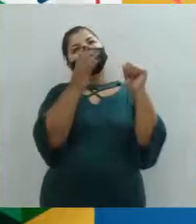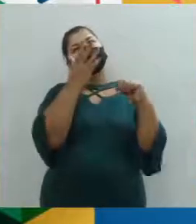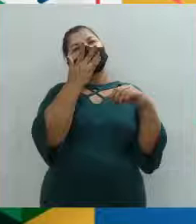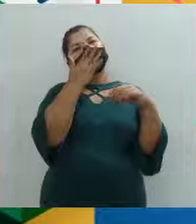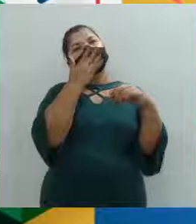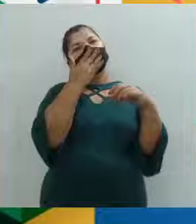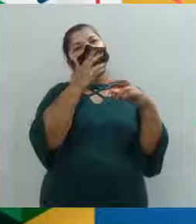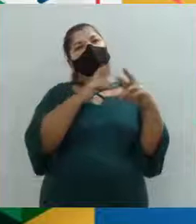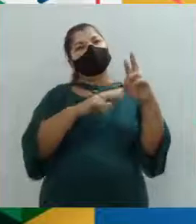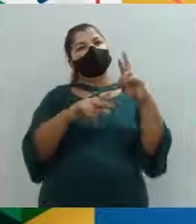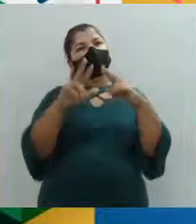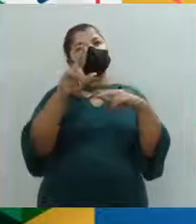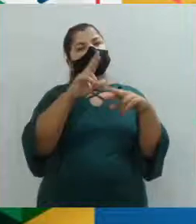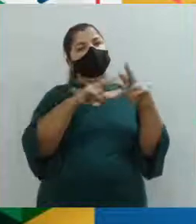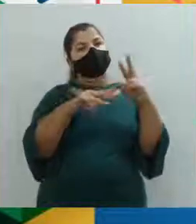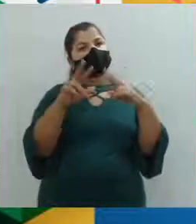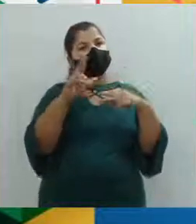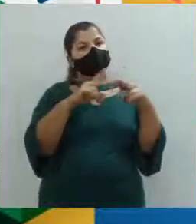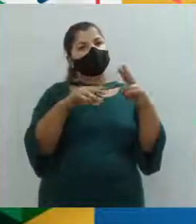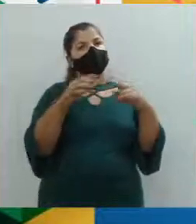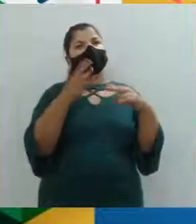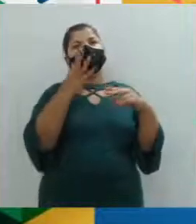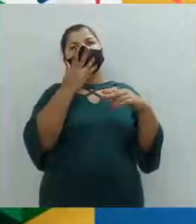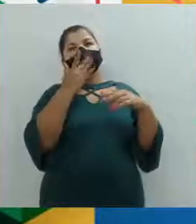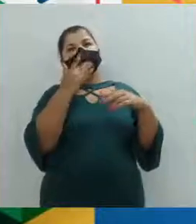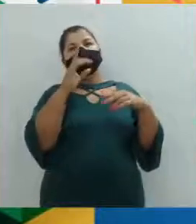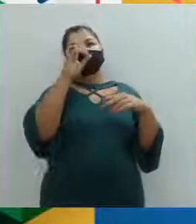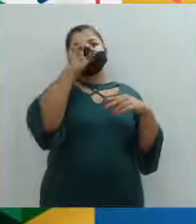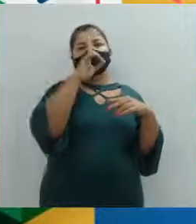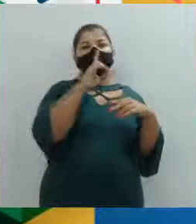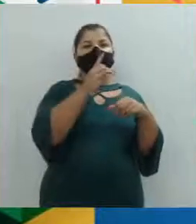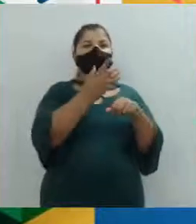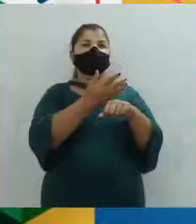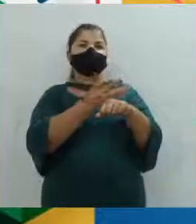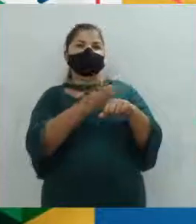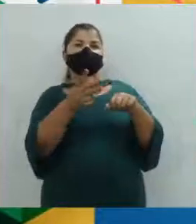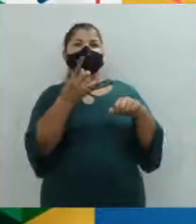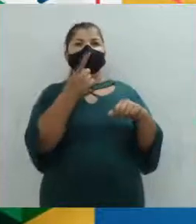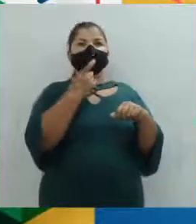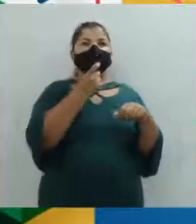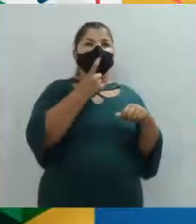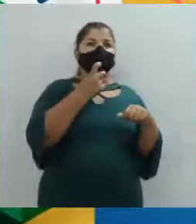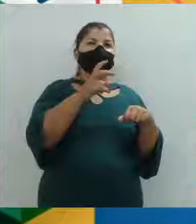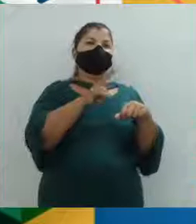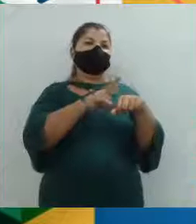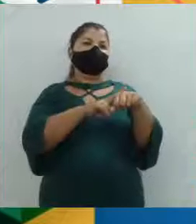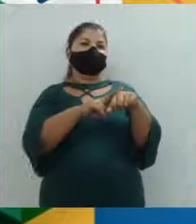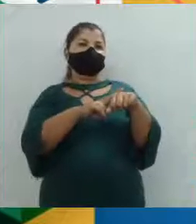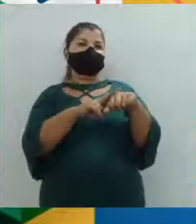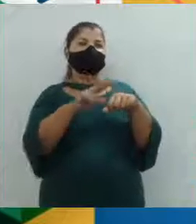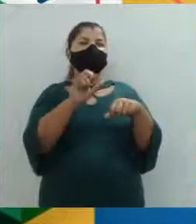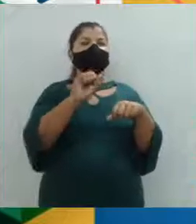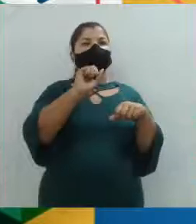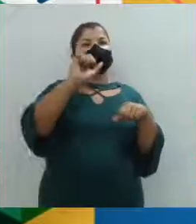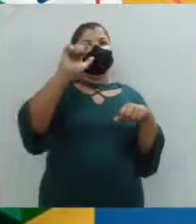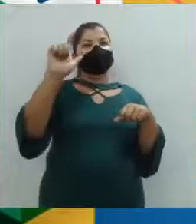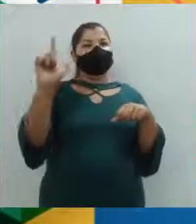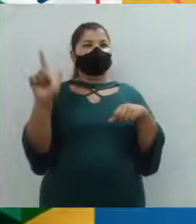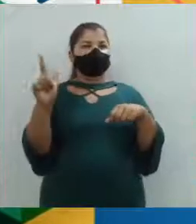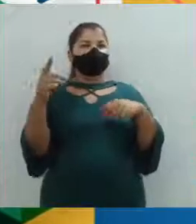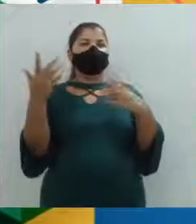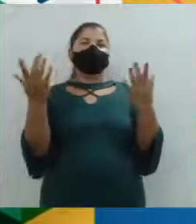vê aí cores puxadas para o amarelo, para o branco, para o vermelho, para o verde, para o azul. Então isso